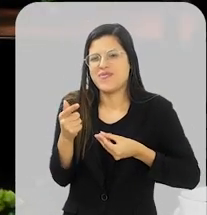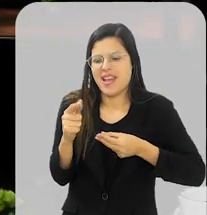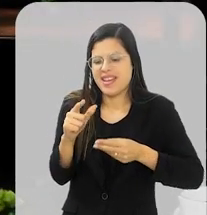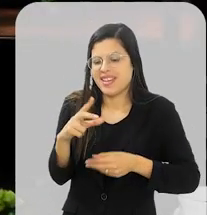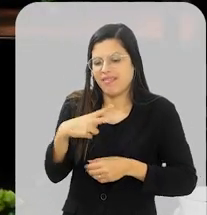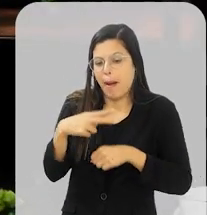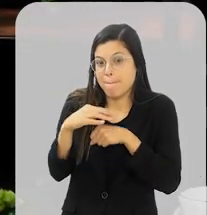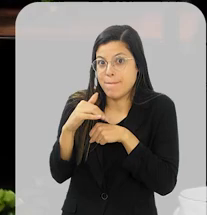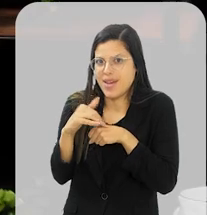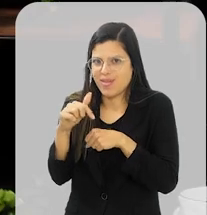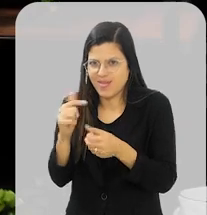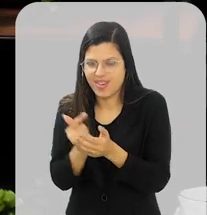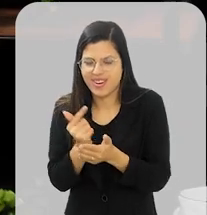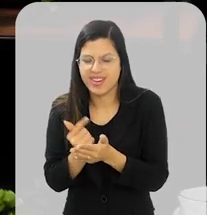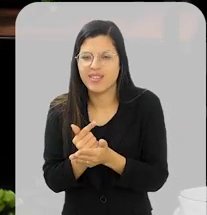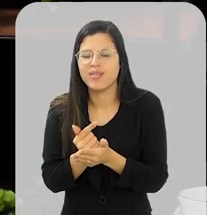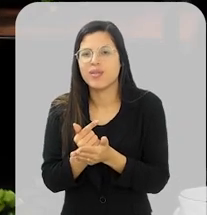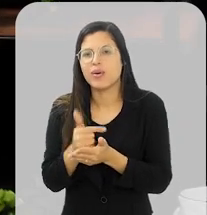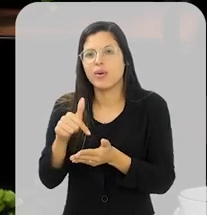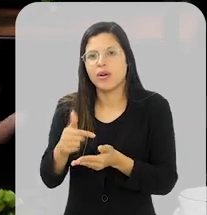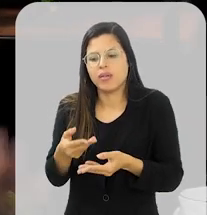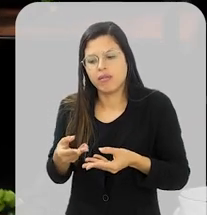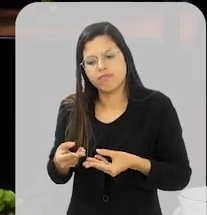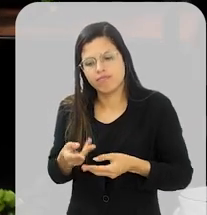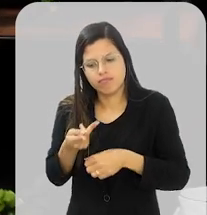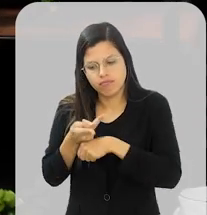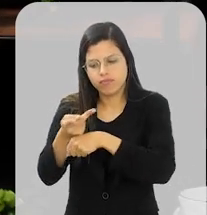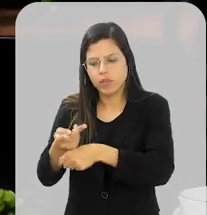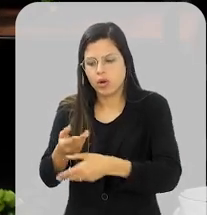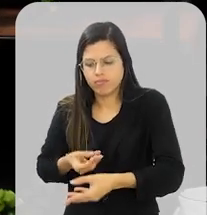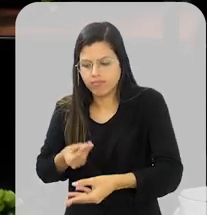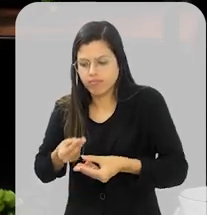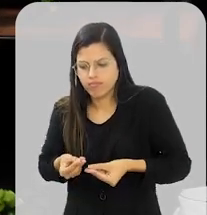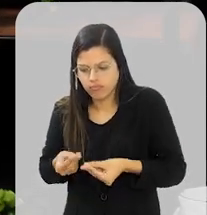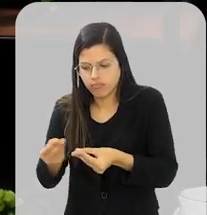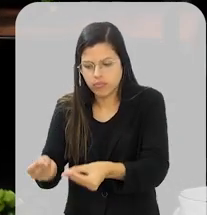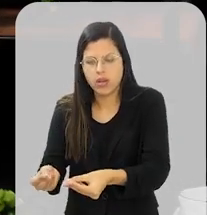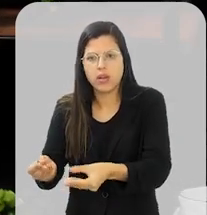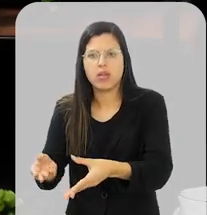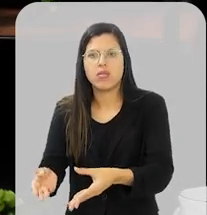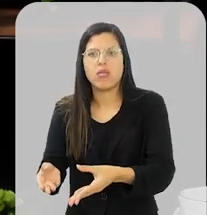né? Elas nos procuram para fazer uma troca, a gente troca, né? A gente